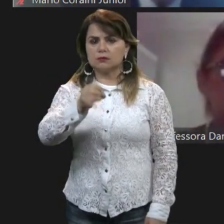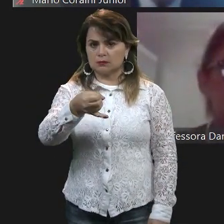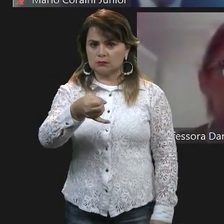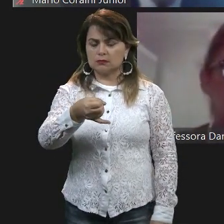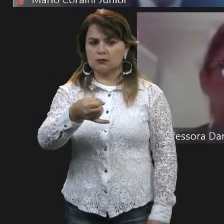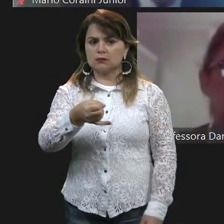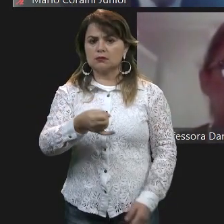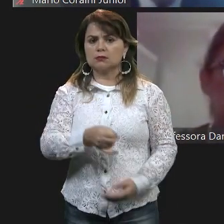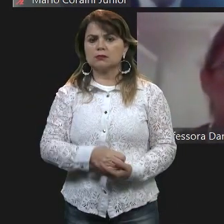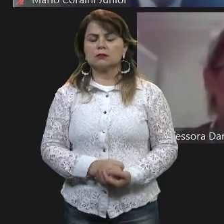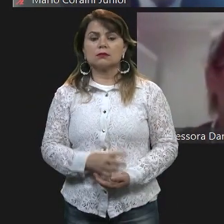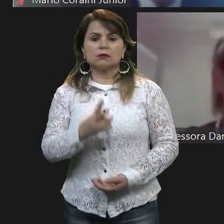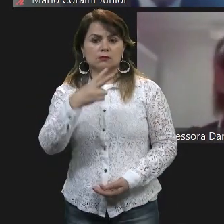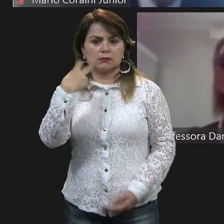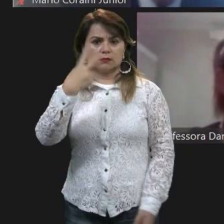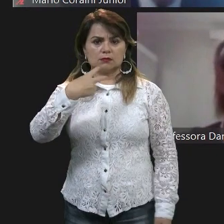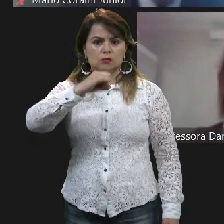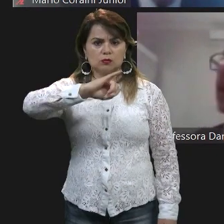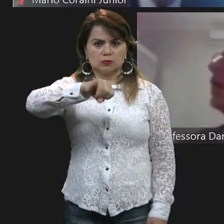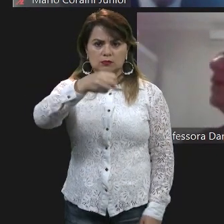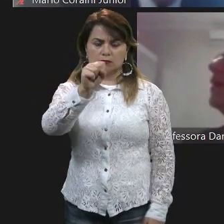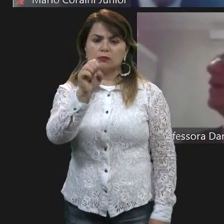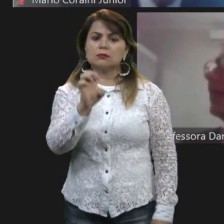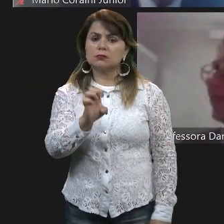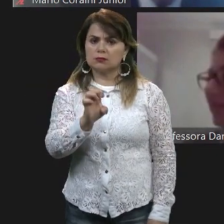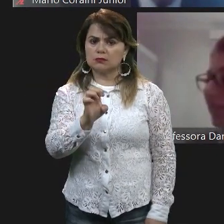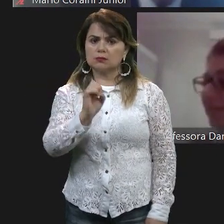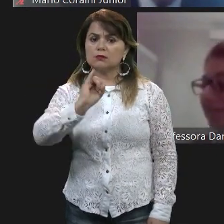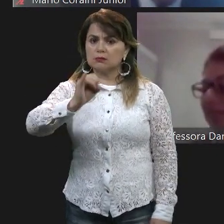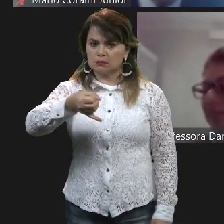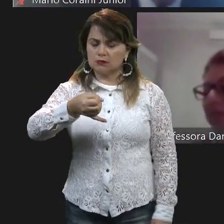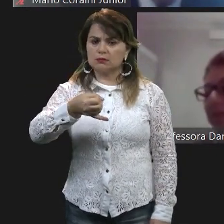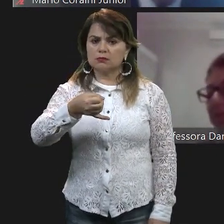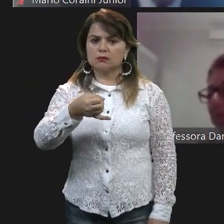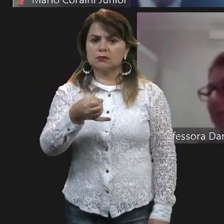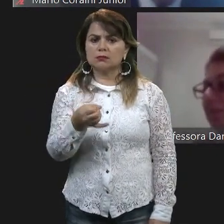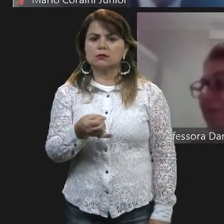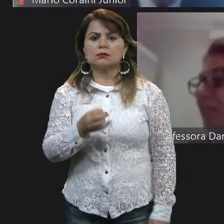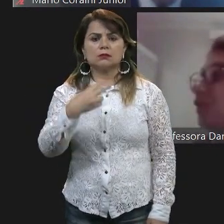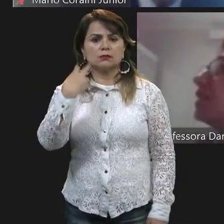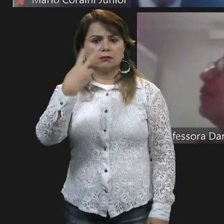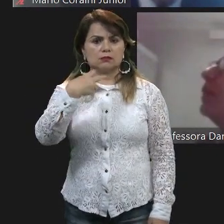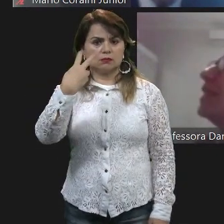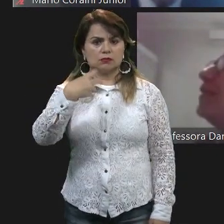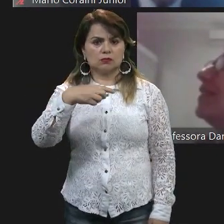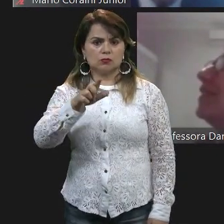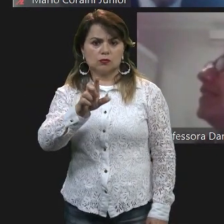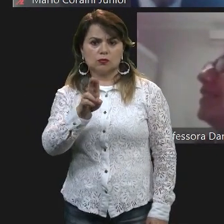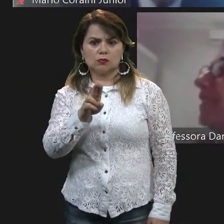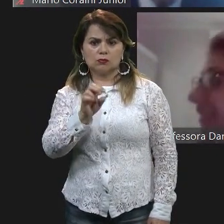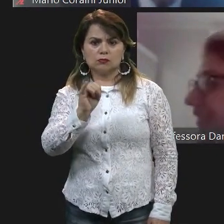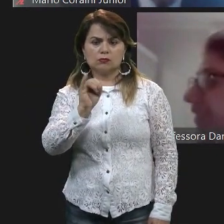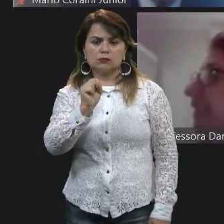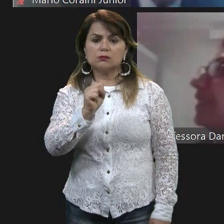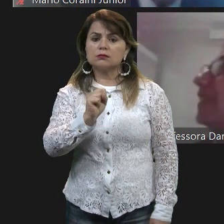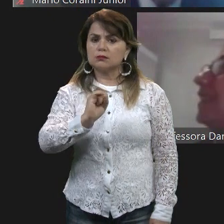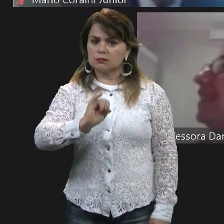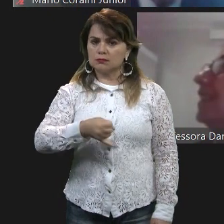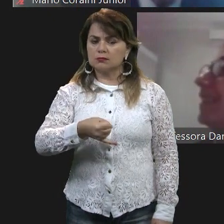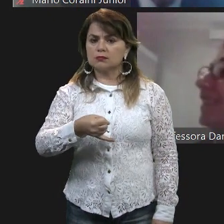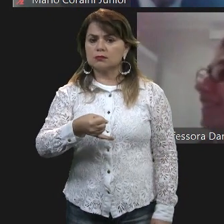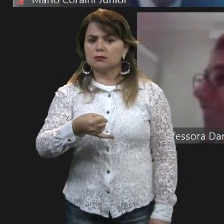Sim. Vereador José Carlos Albuquerque. Sim. Vereador José Luiz Queiroz.